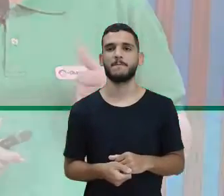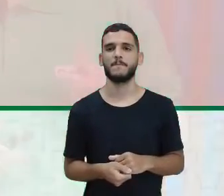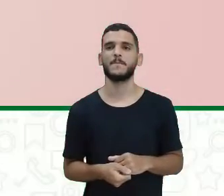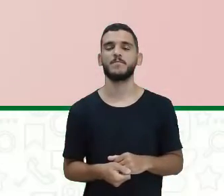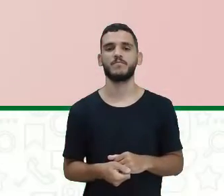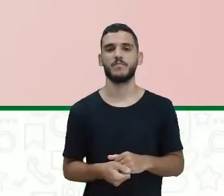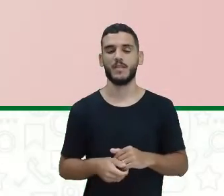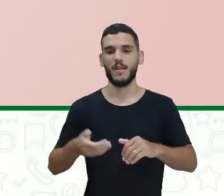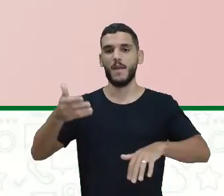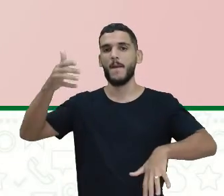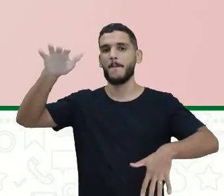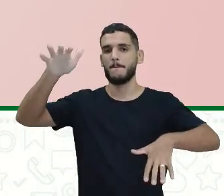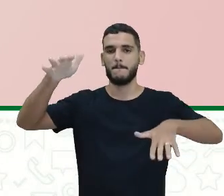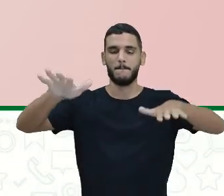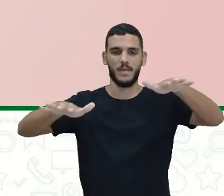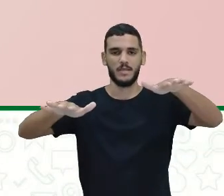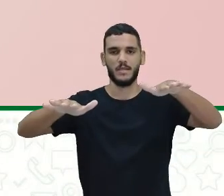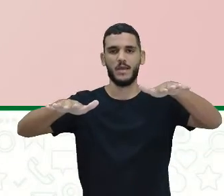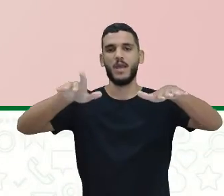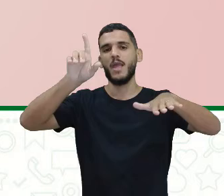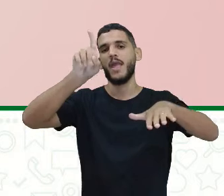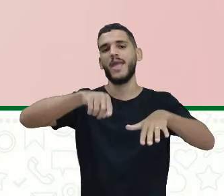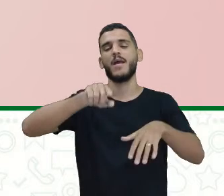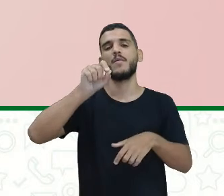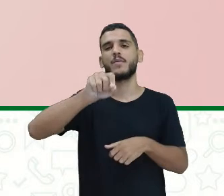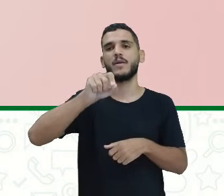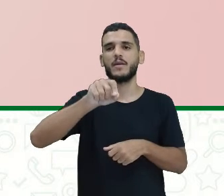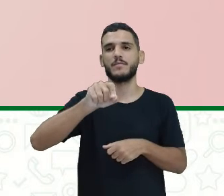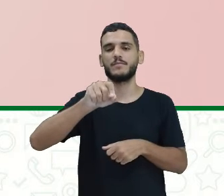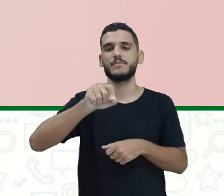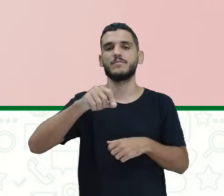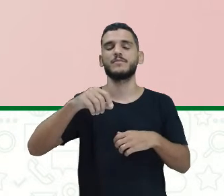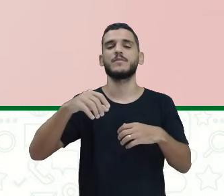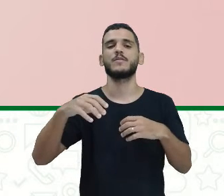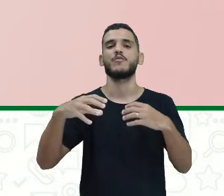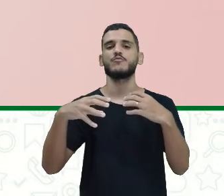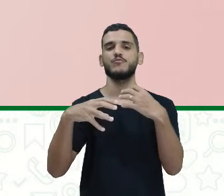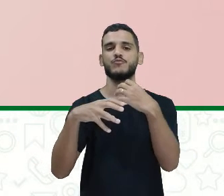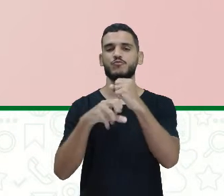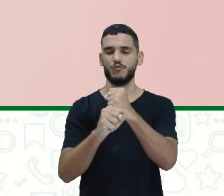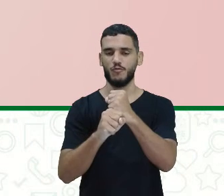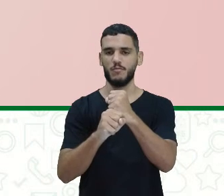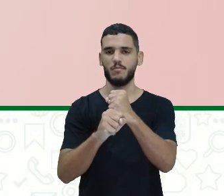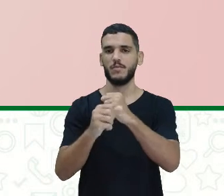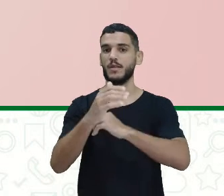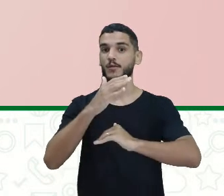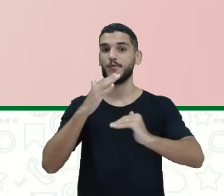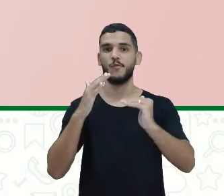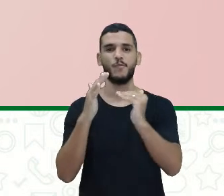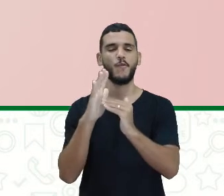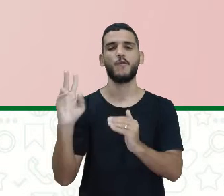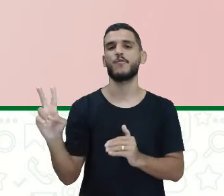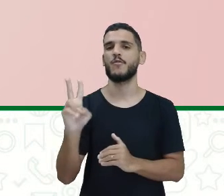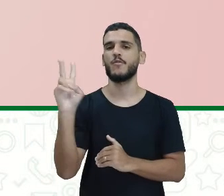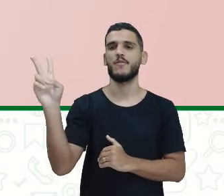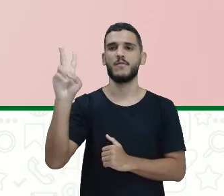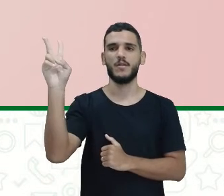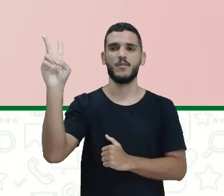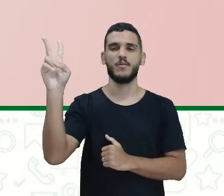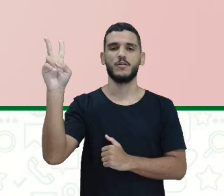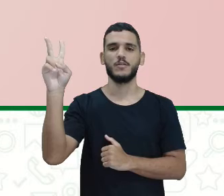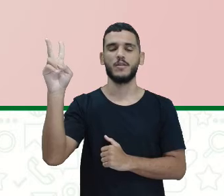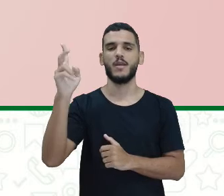Olha só, média. Média é você ter a soma de todos os valores